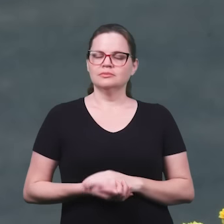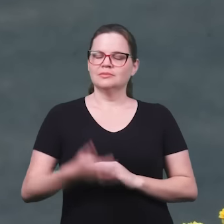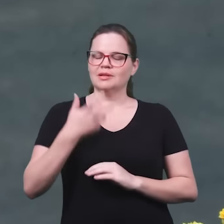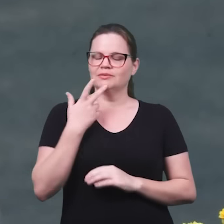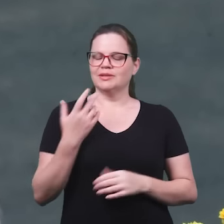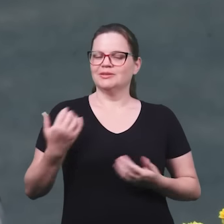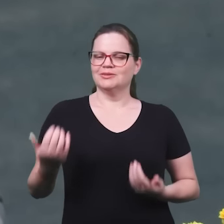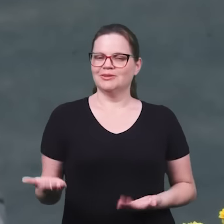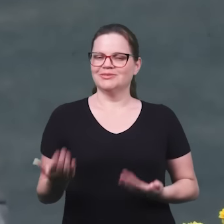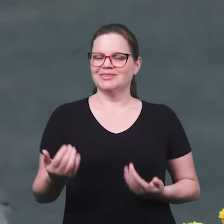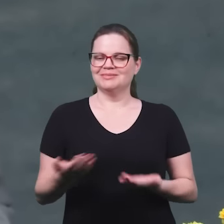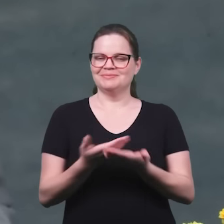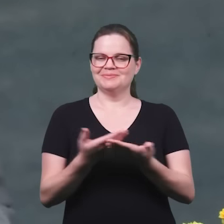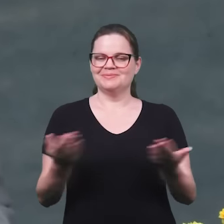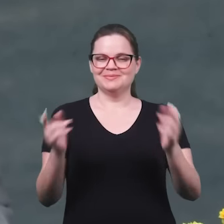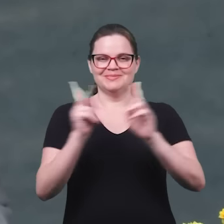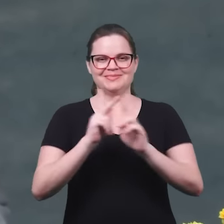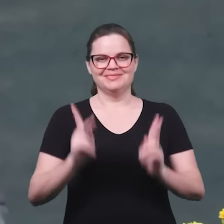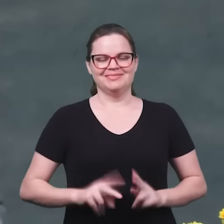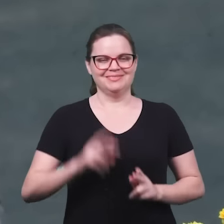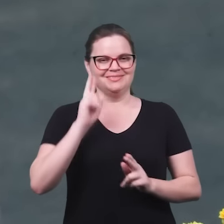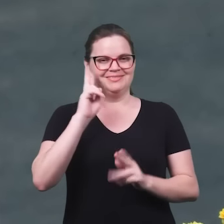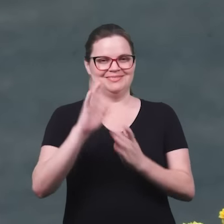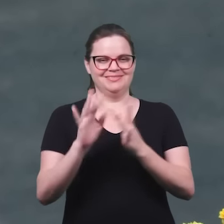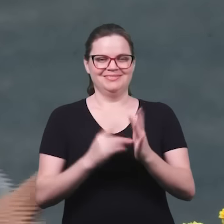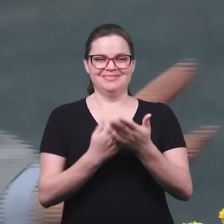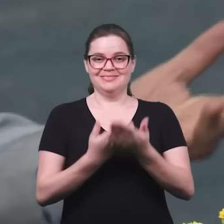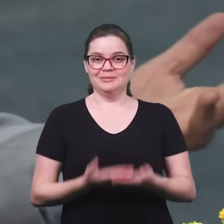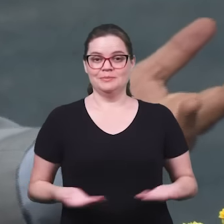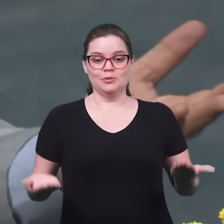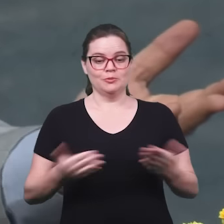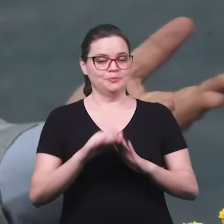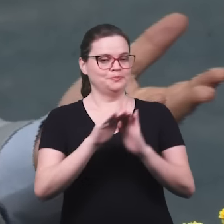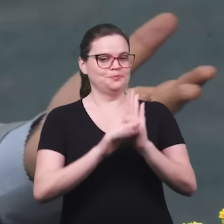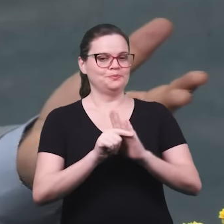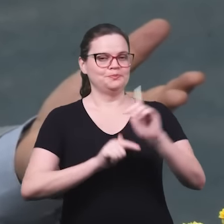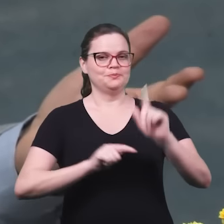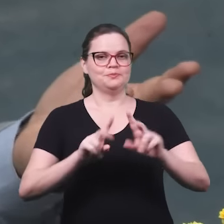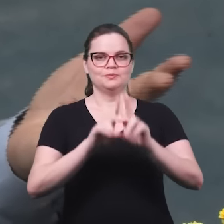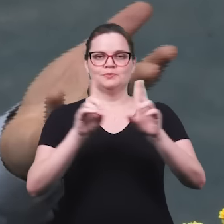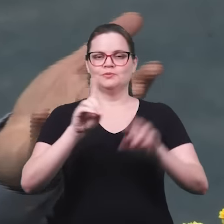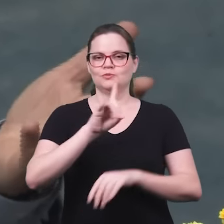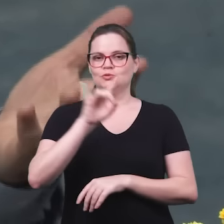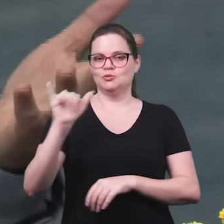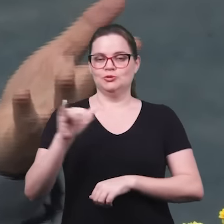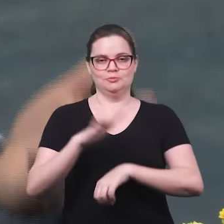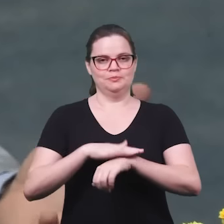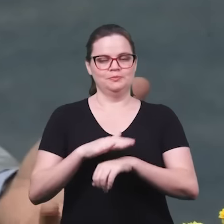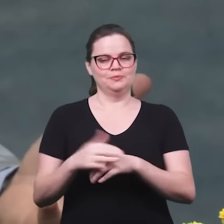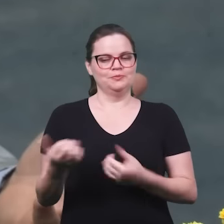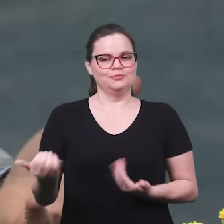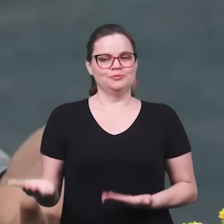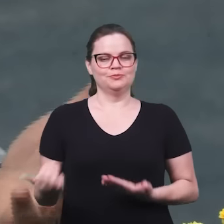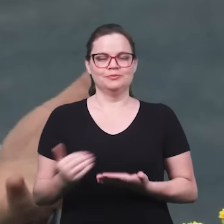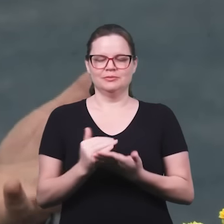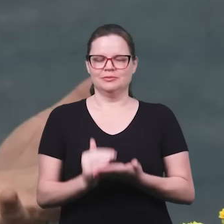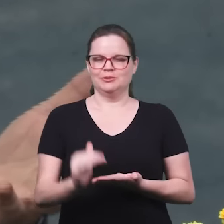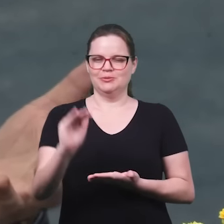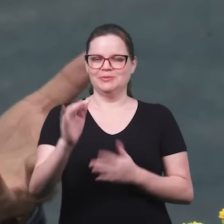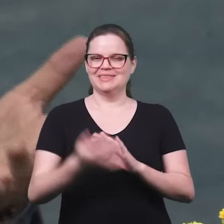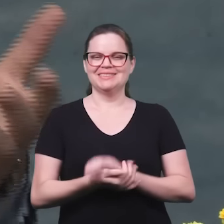Fala, jovem, a paz do Senhor Jesus. O programa Os Dias da Minha Mocidade está começando